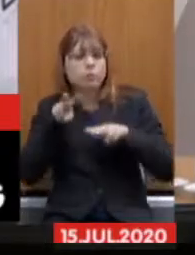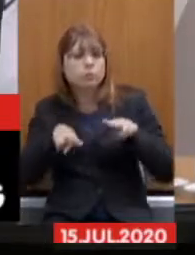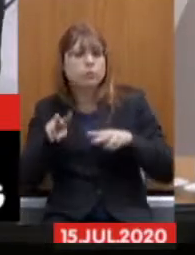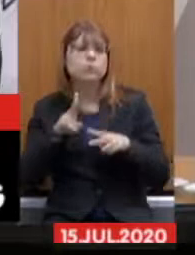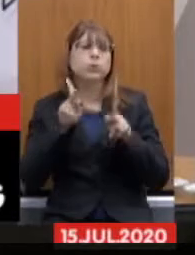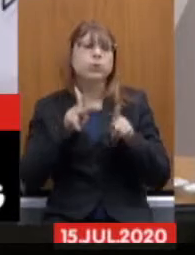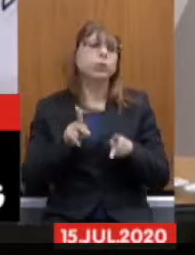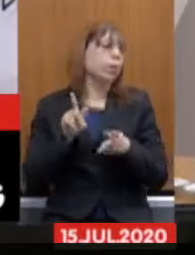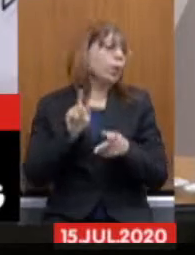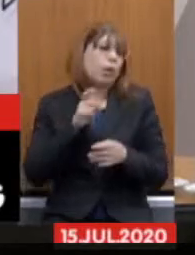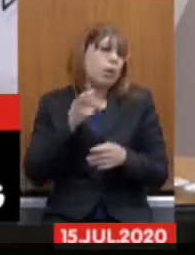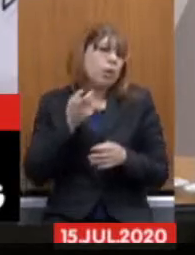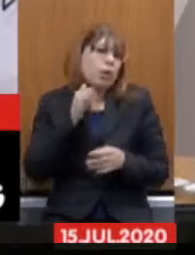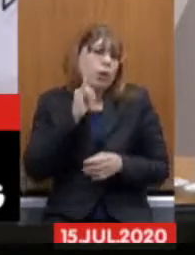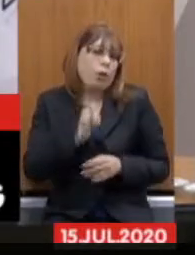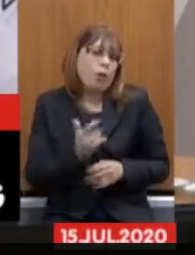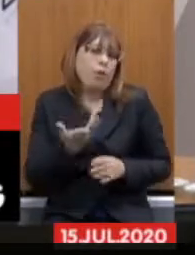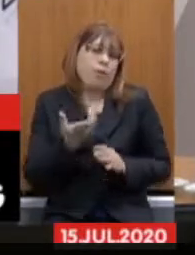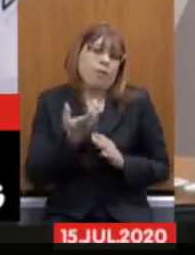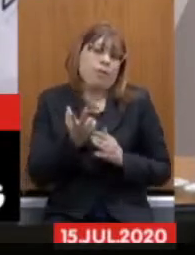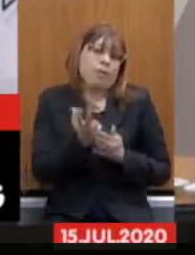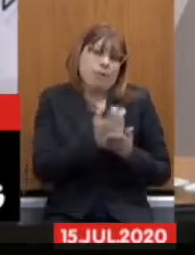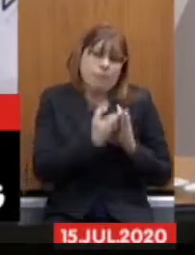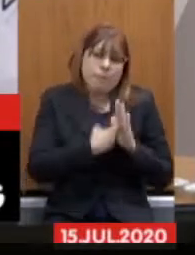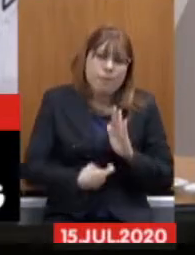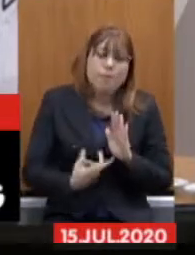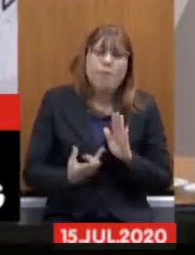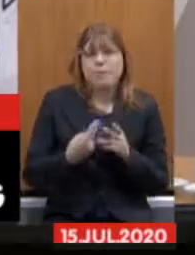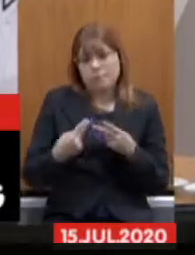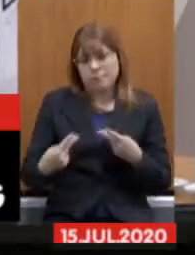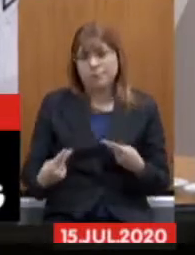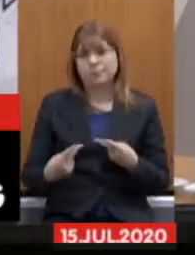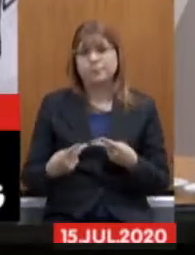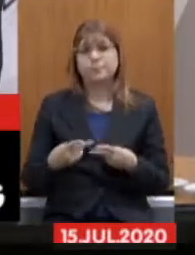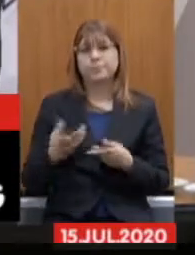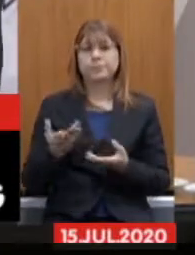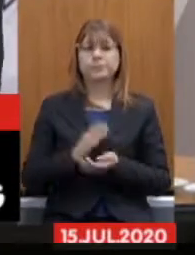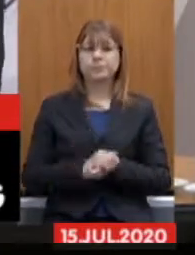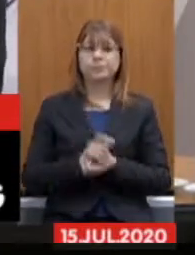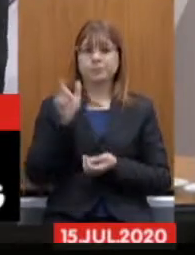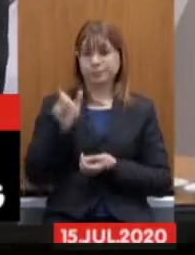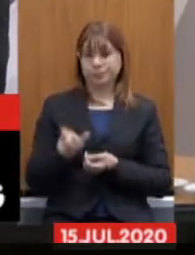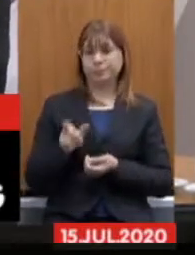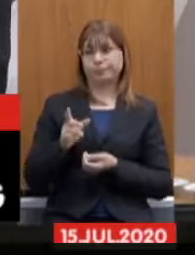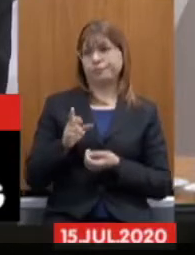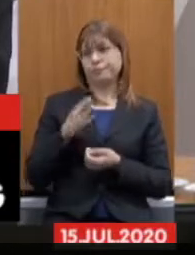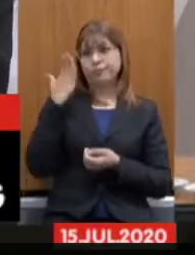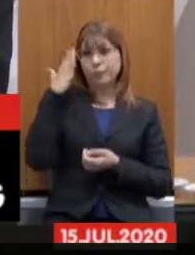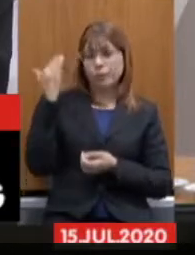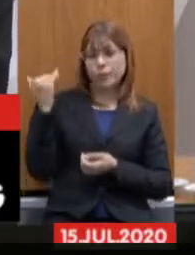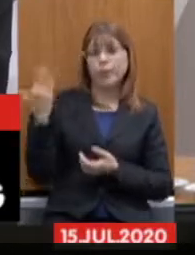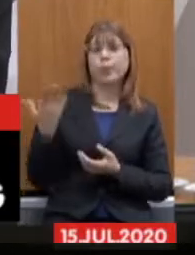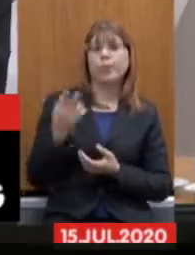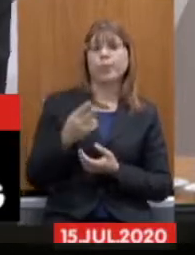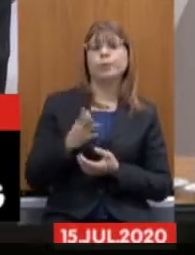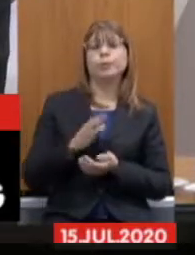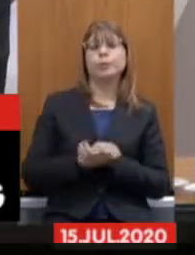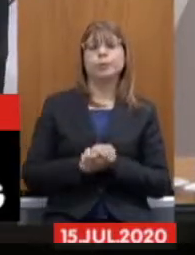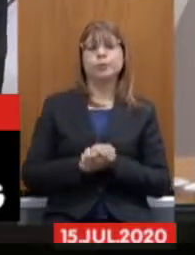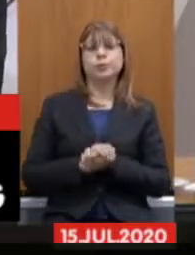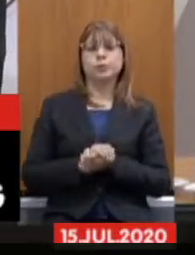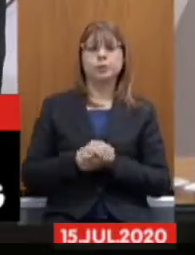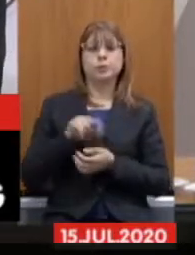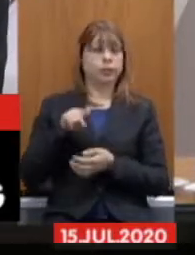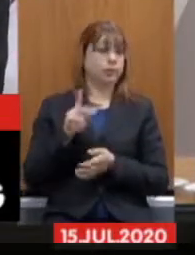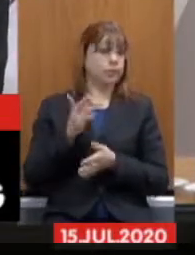passada nós tivemos um operação aí em cima de um grande varejista conhecido aí de todo mundo é essa negação